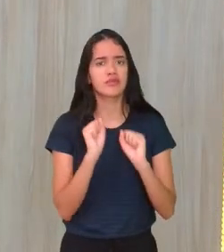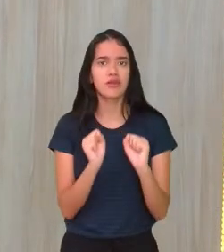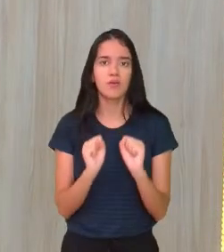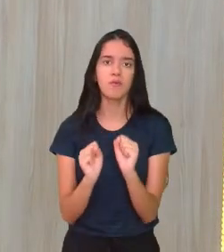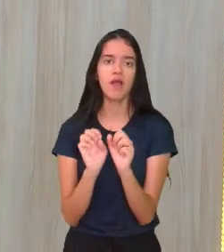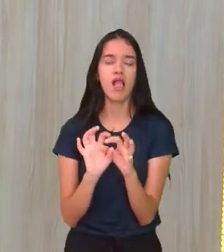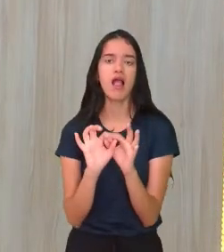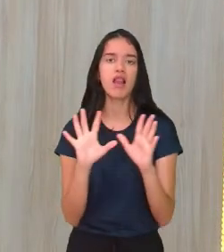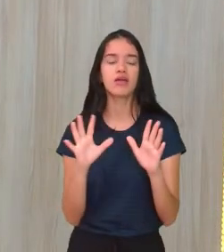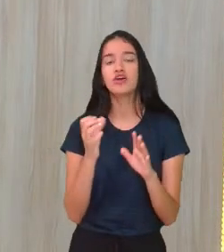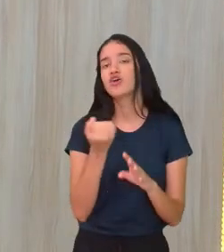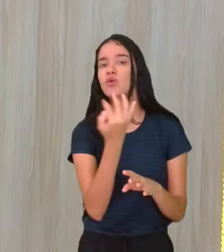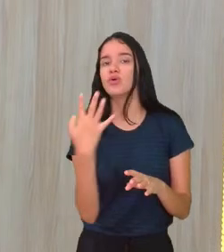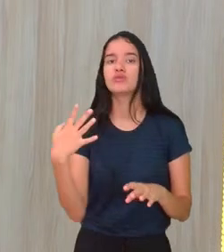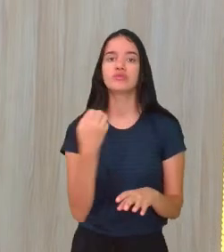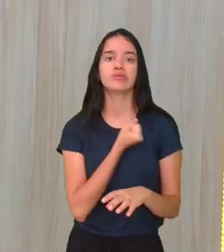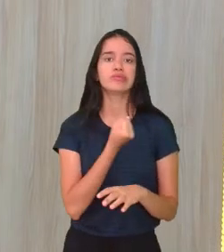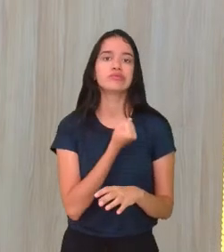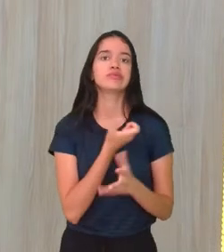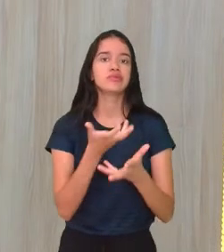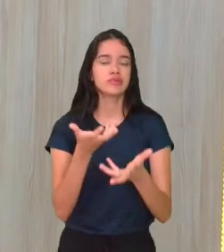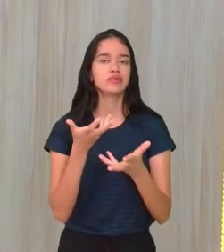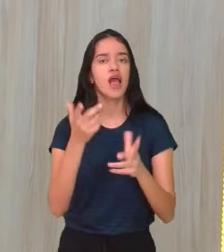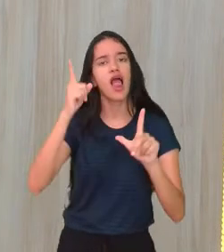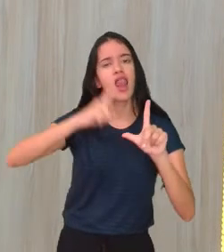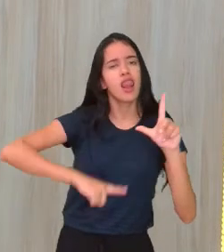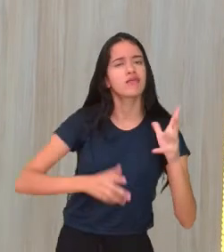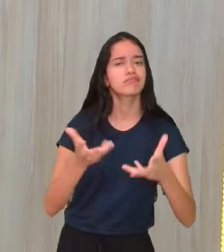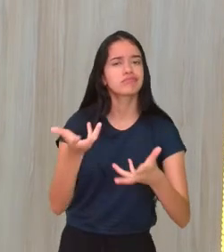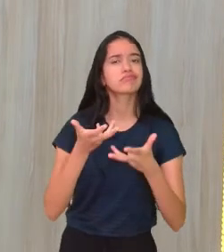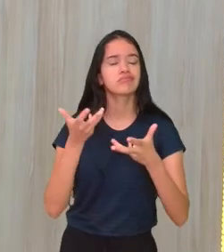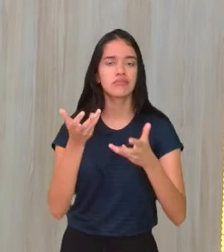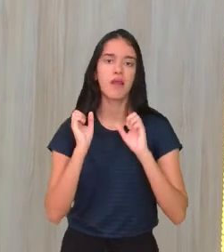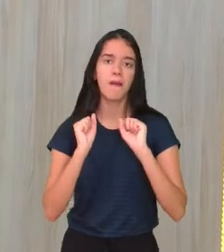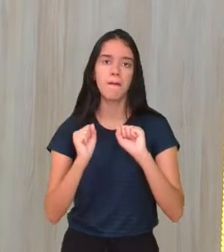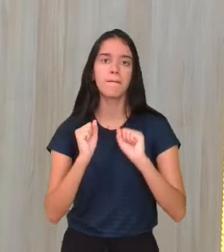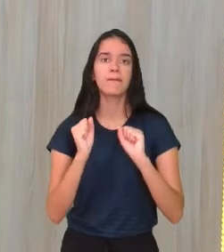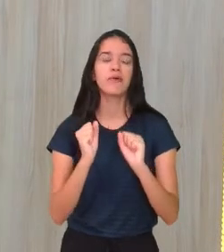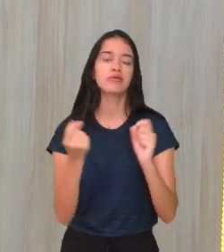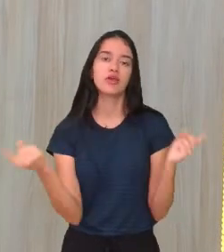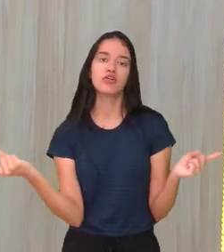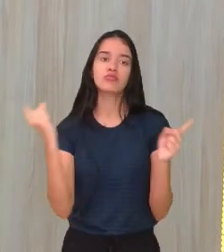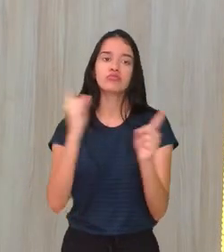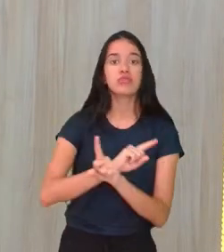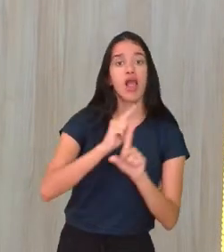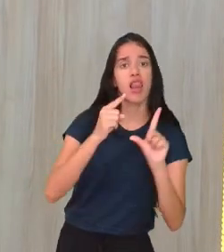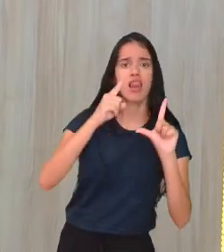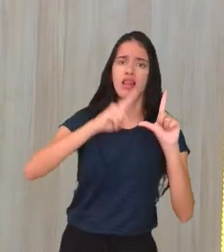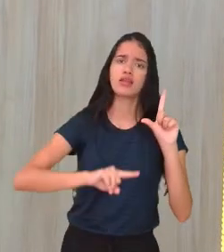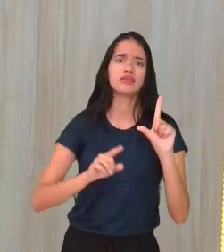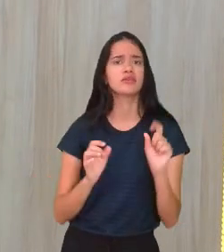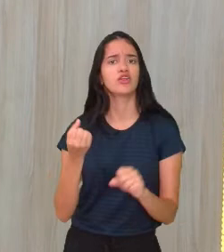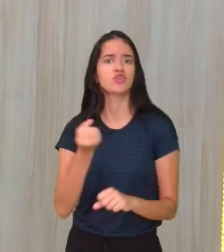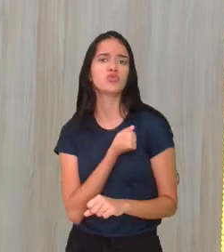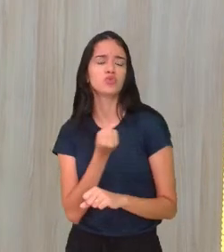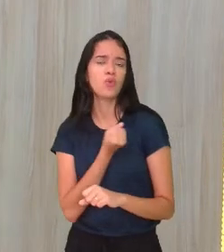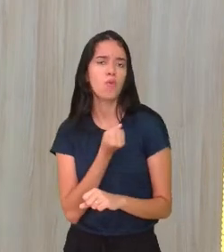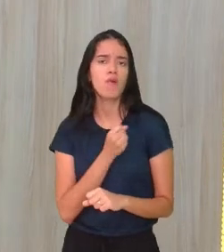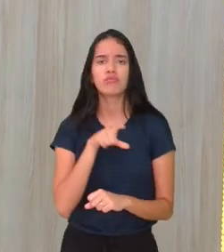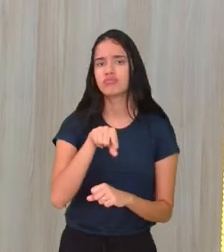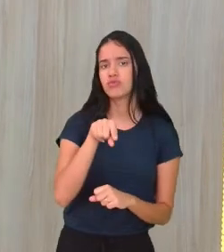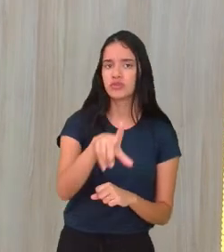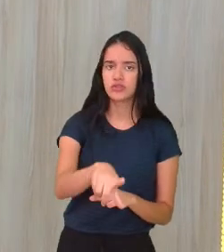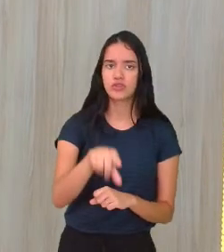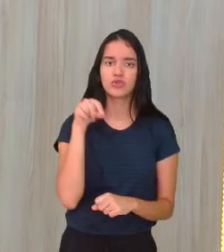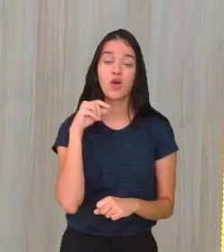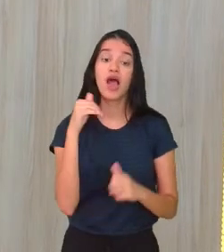colocar quantos números quiser, quantas letras quiser, pode alternar letra e número, tanto faz, certo?